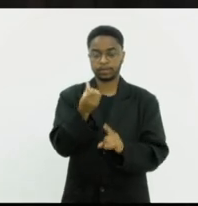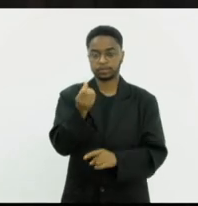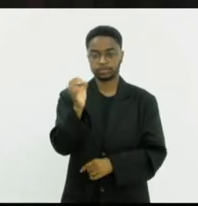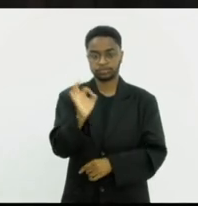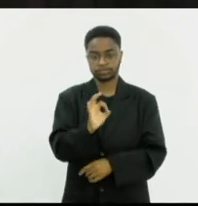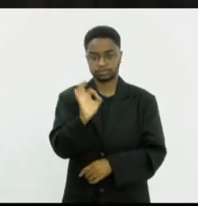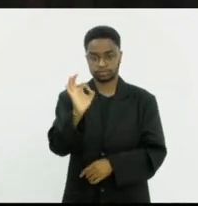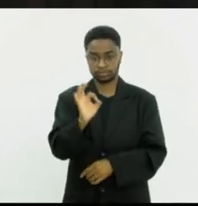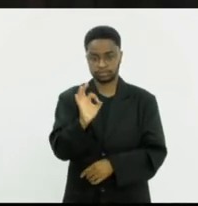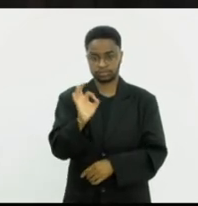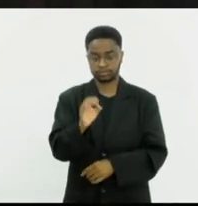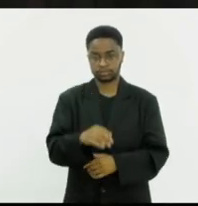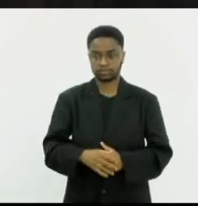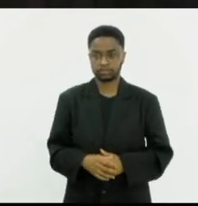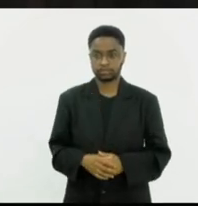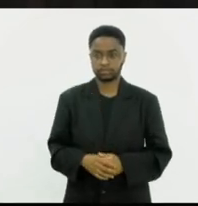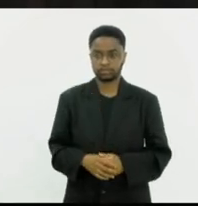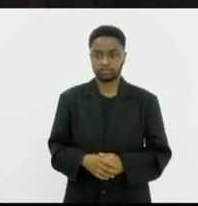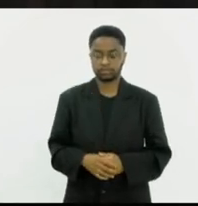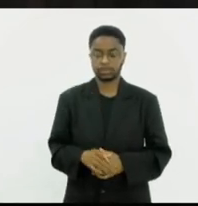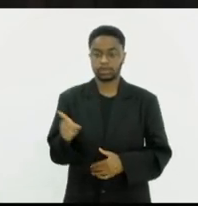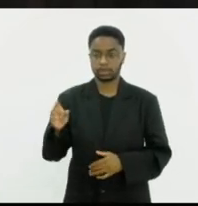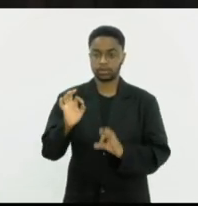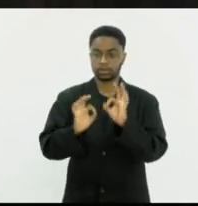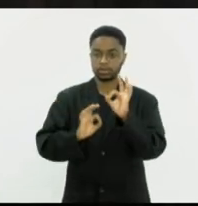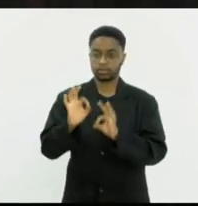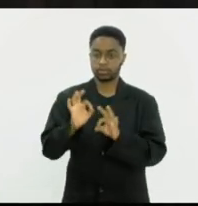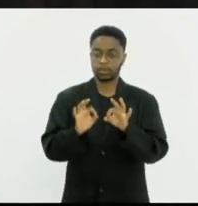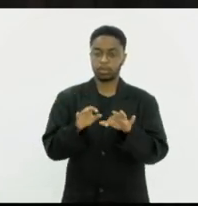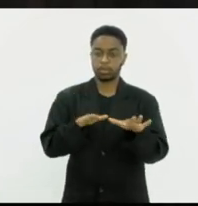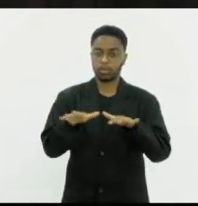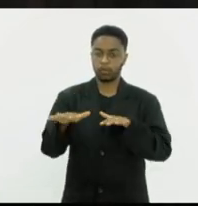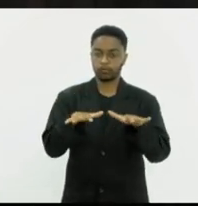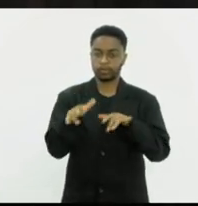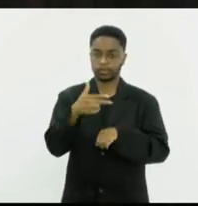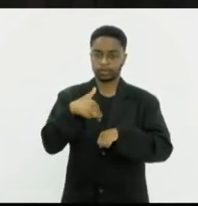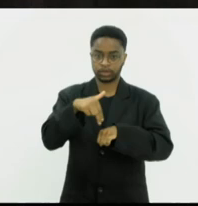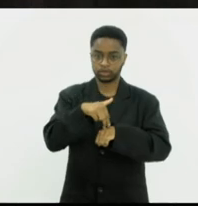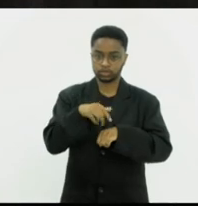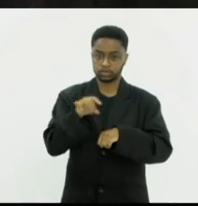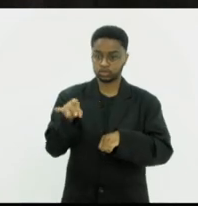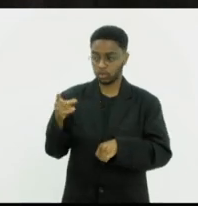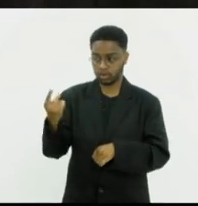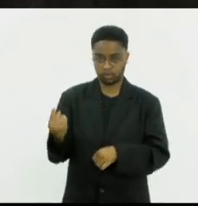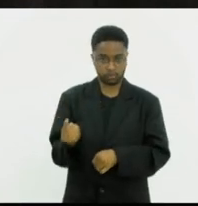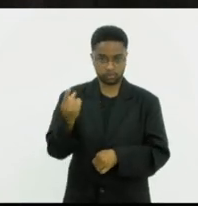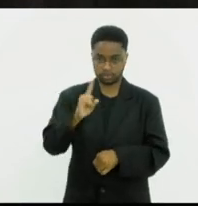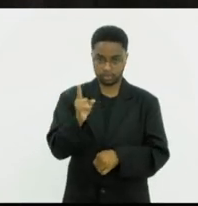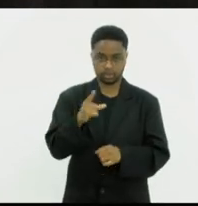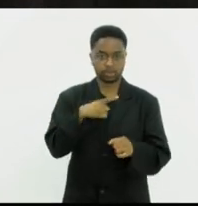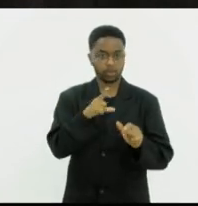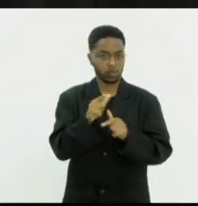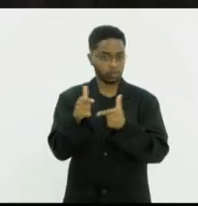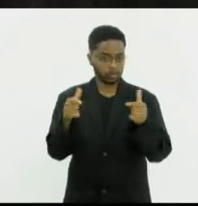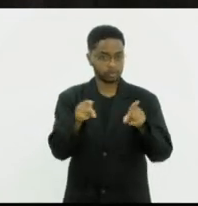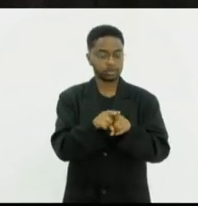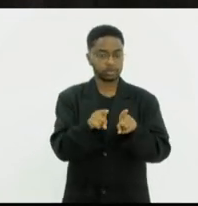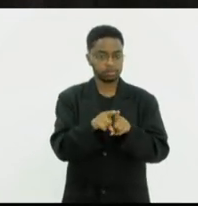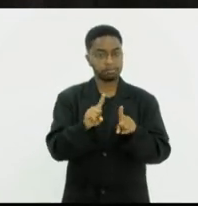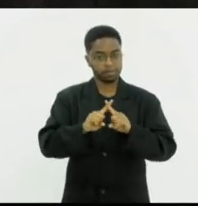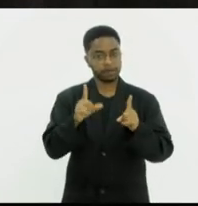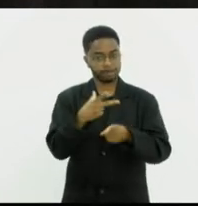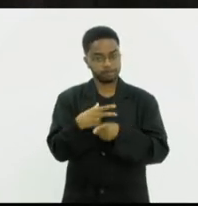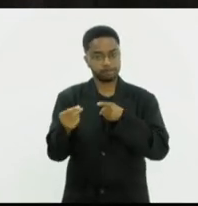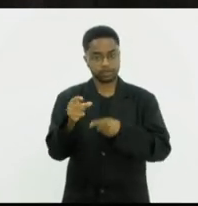de juros. Ele liderou um movimento nacional, não foi só ele, outros também, que foi